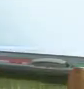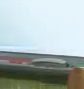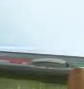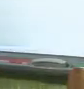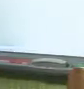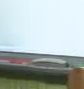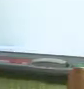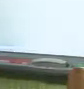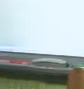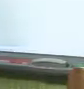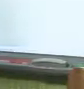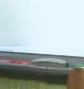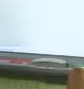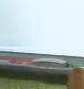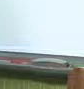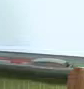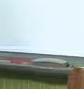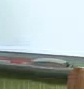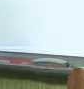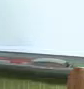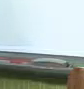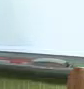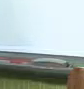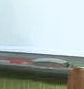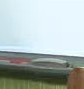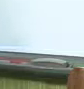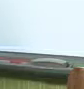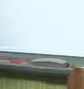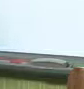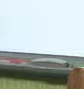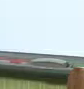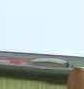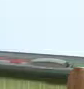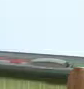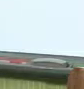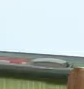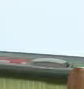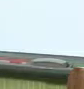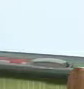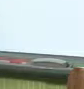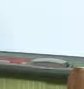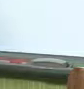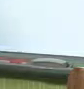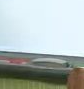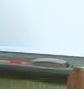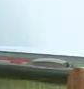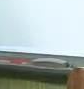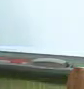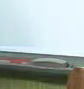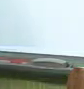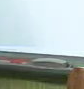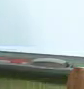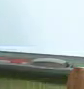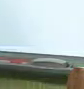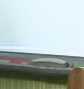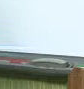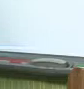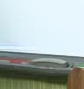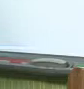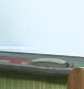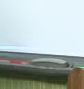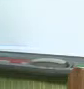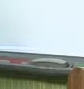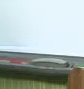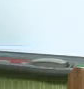pessoas que é graduado, nós temos pessoas que acabou de sair do ensino médio e assim vai. Tudo que a gente vai falar aqui é direcionado a técnico de finanças.